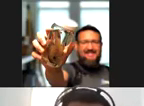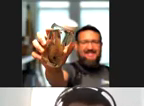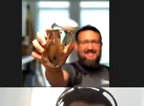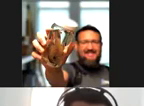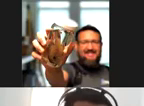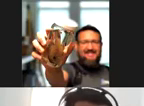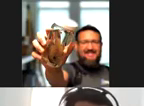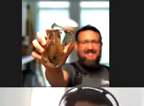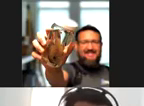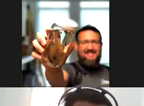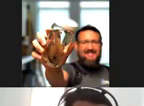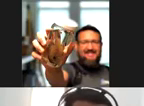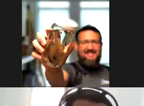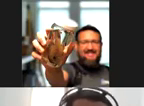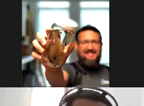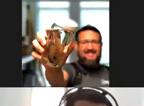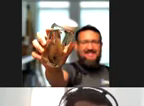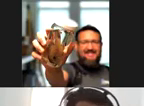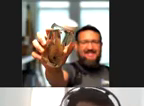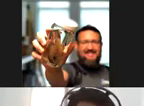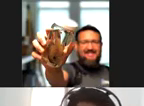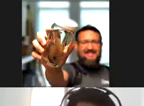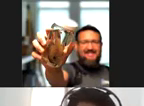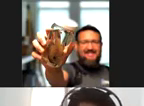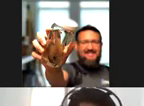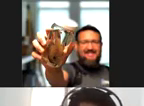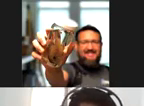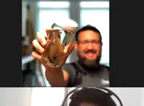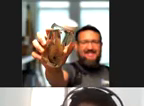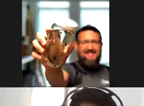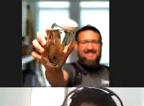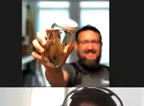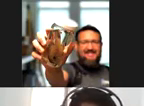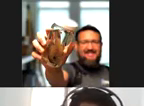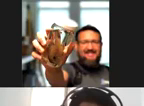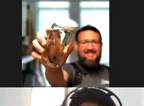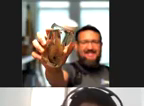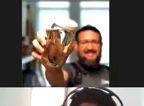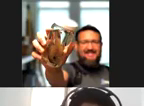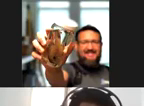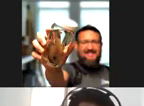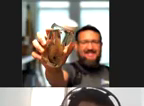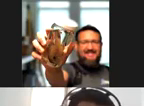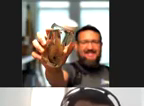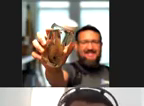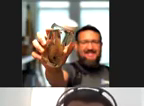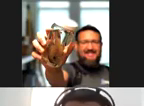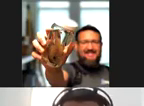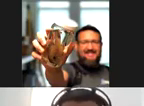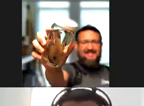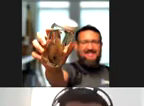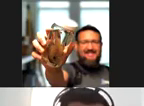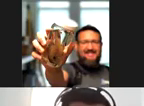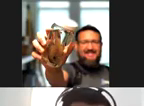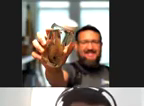de gestação do indivíduo é relacionado ao tamanho corporal. Isso tem vários estudos fisiológicos da década de 40, 50,